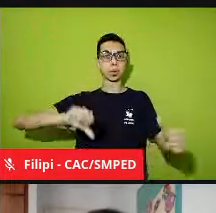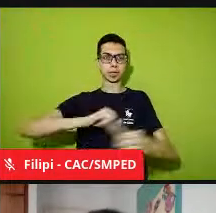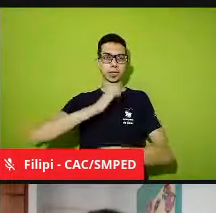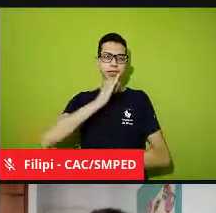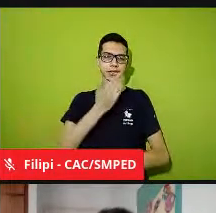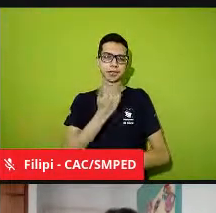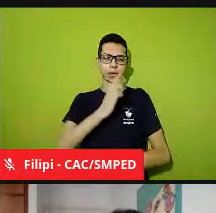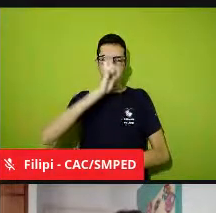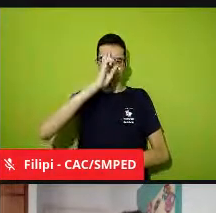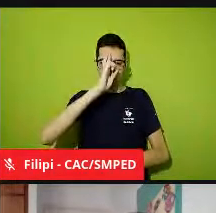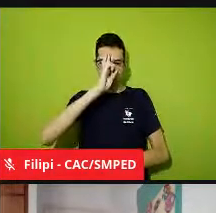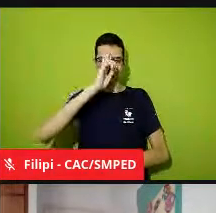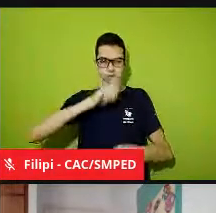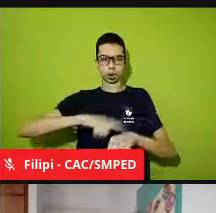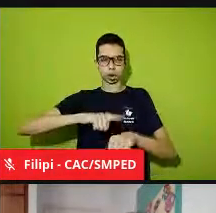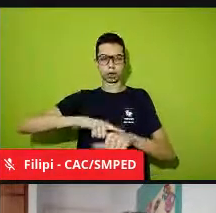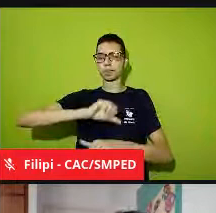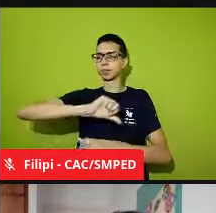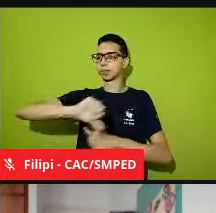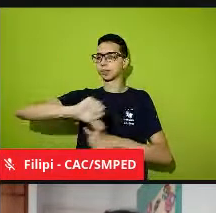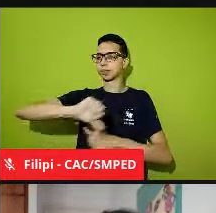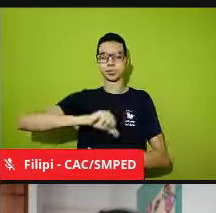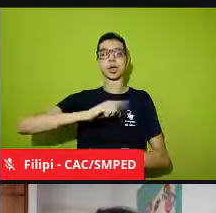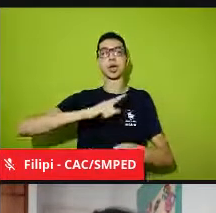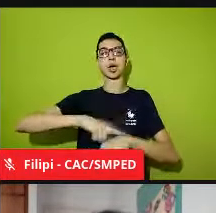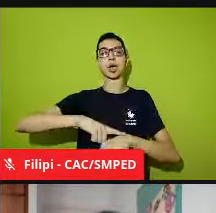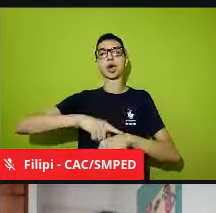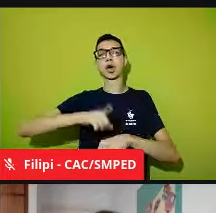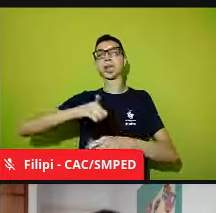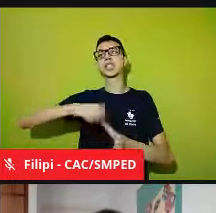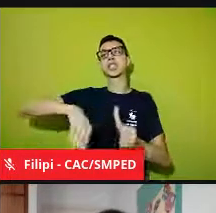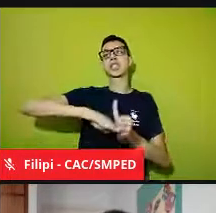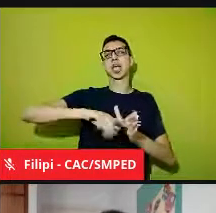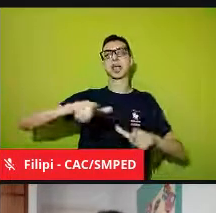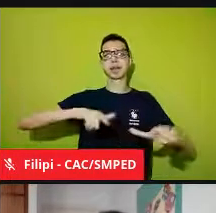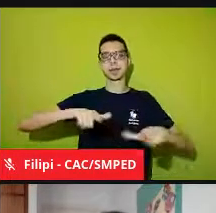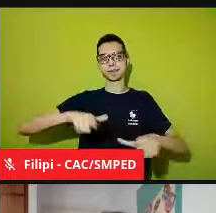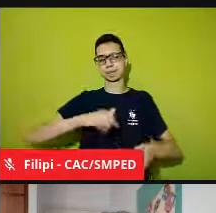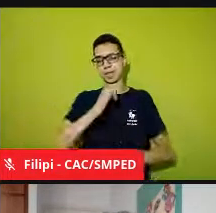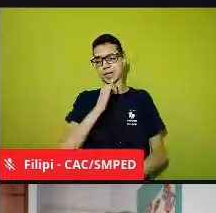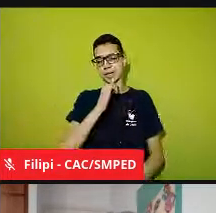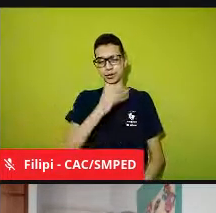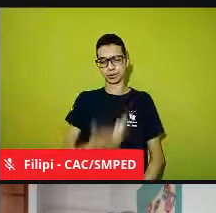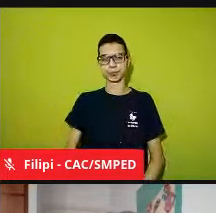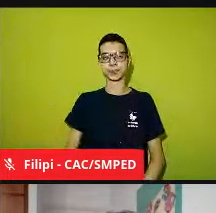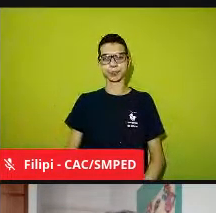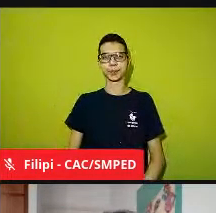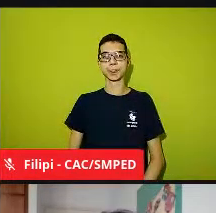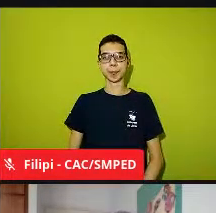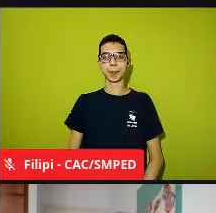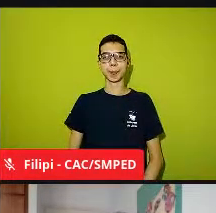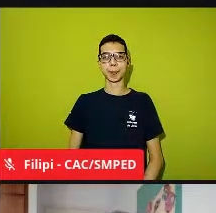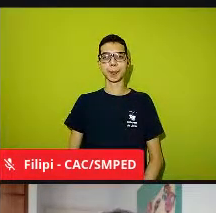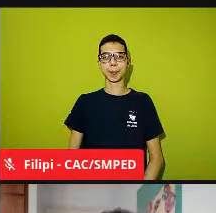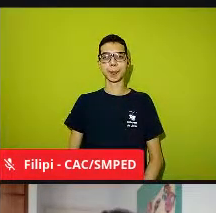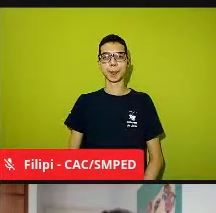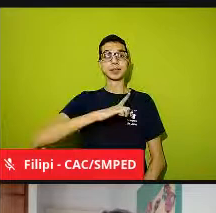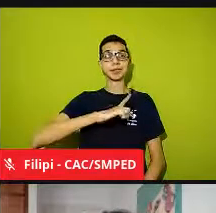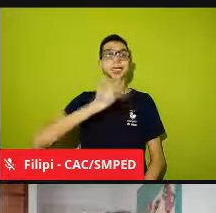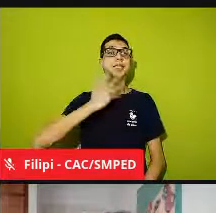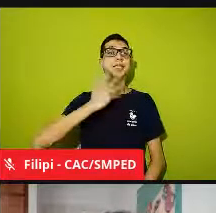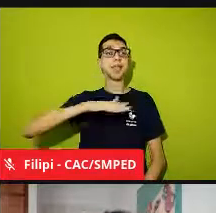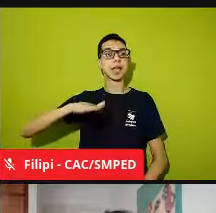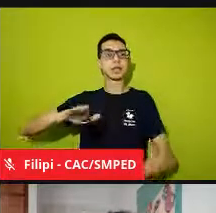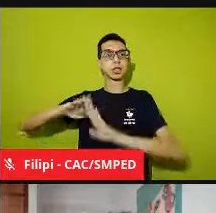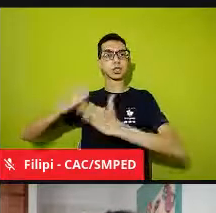almoço, se está na hora de voltar para casa, se está na hora da chegada do trabalho, né, as crianças voltando para casa depois da escola, enfim, essa